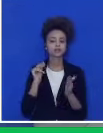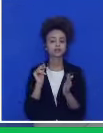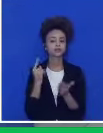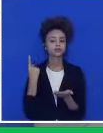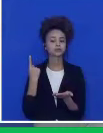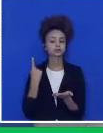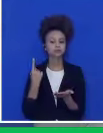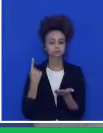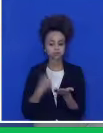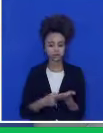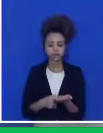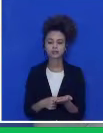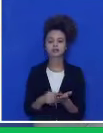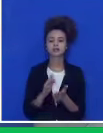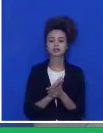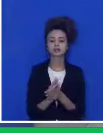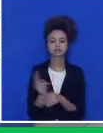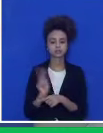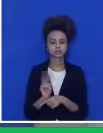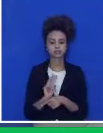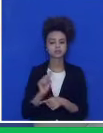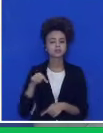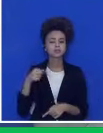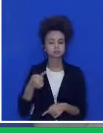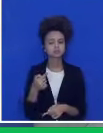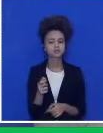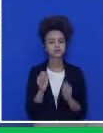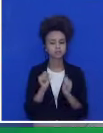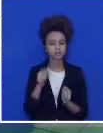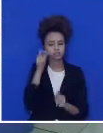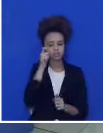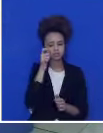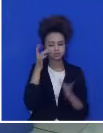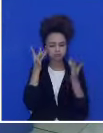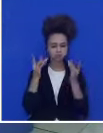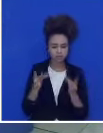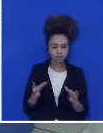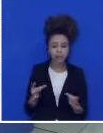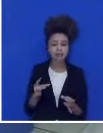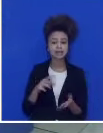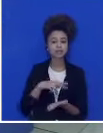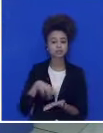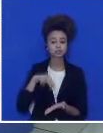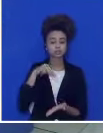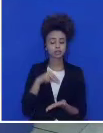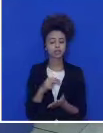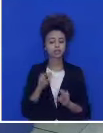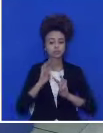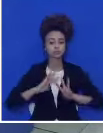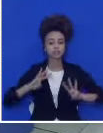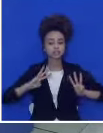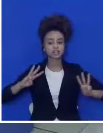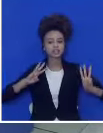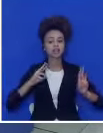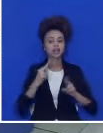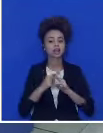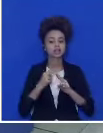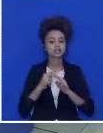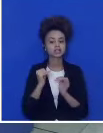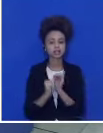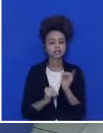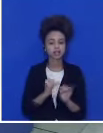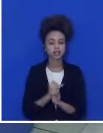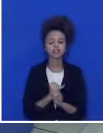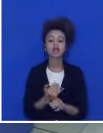realizado e validado pelas nossas auditoras. Daqui a pouco você pode conferir todos os detalhes deste sorteio no site oficial da Caixa na internet.